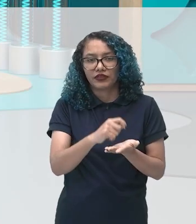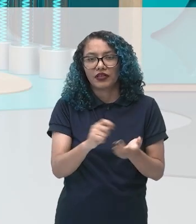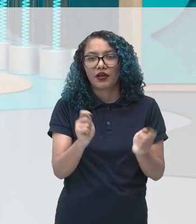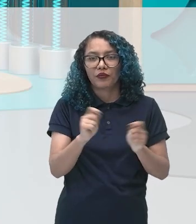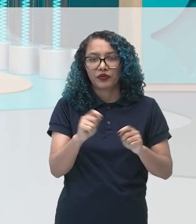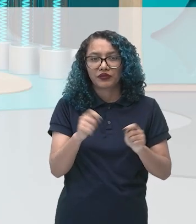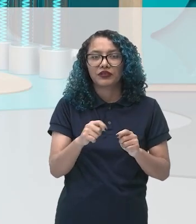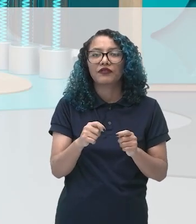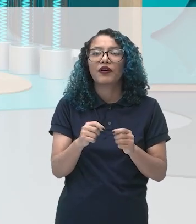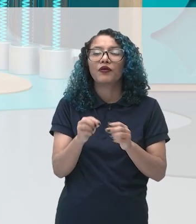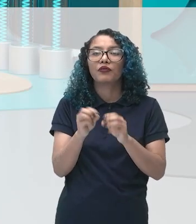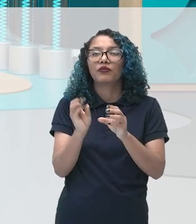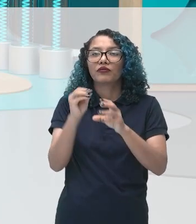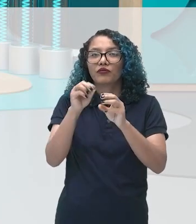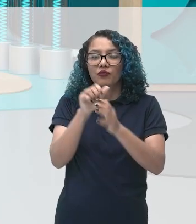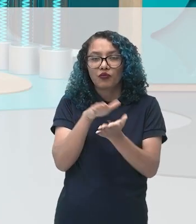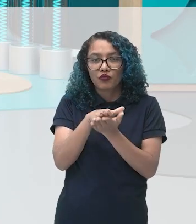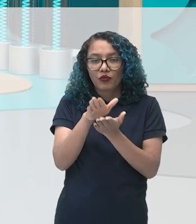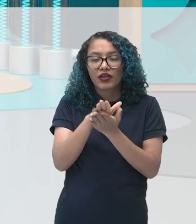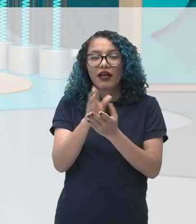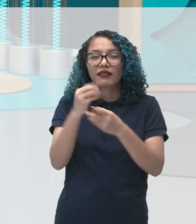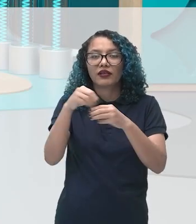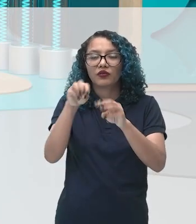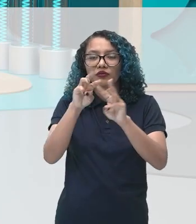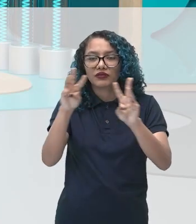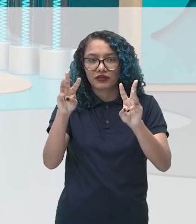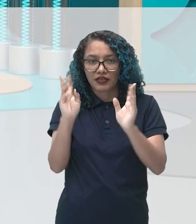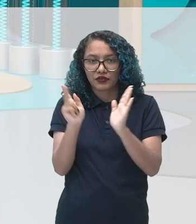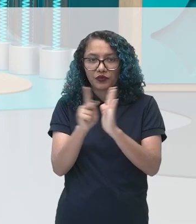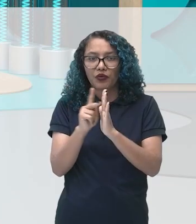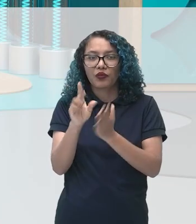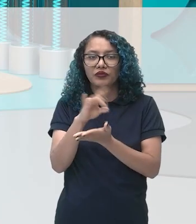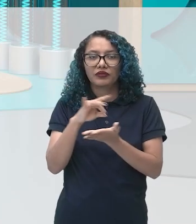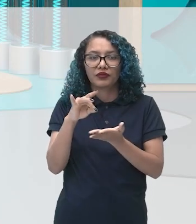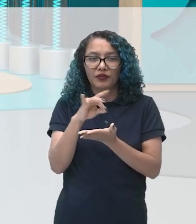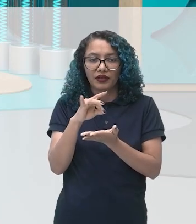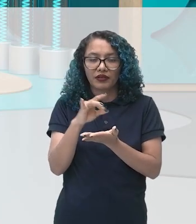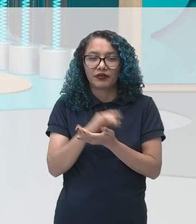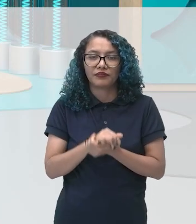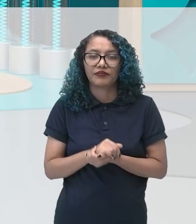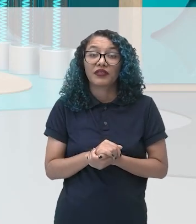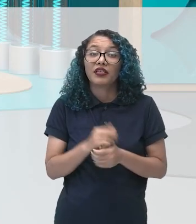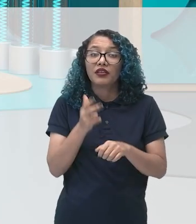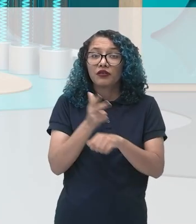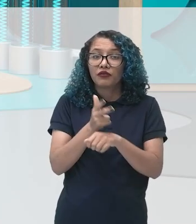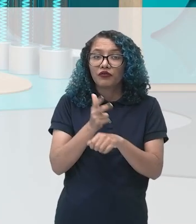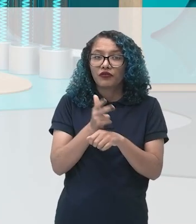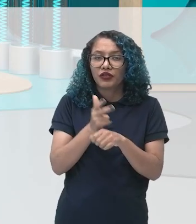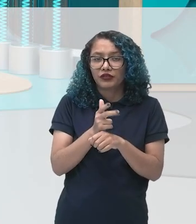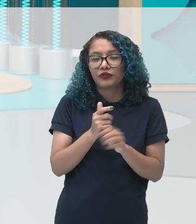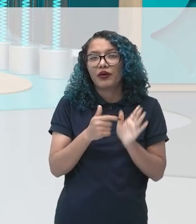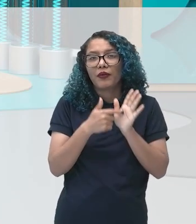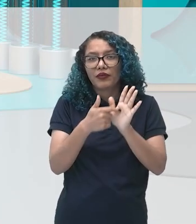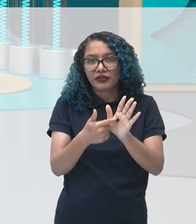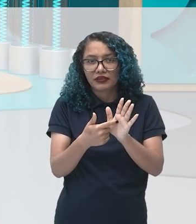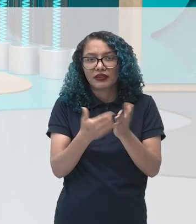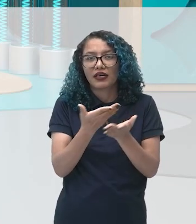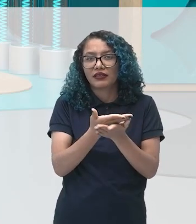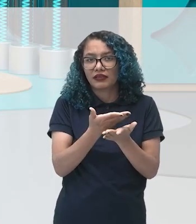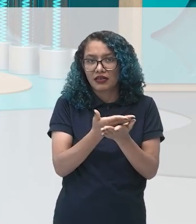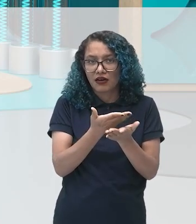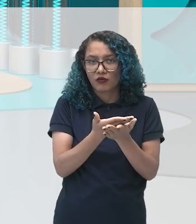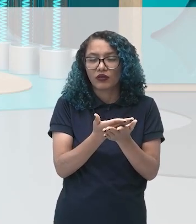portal do CMEAN e a versão publicada do vídeo nas aulas do 9º ano, tá